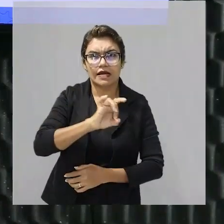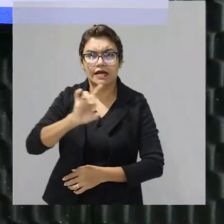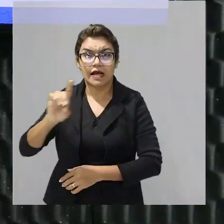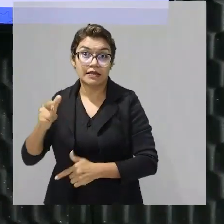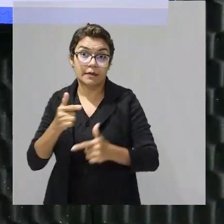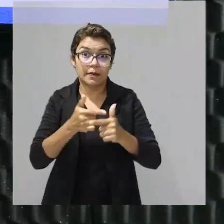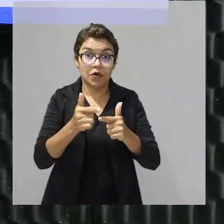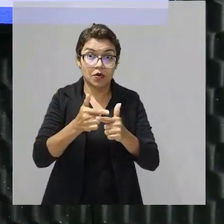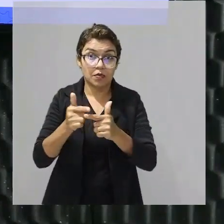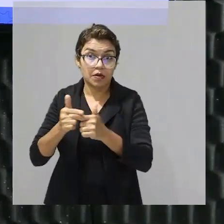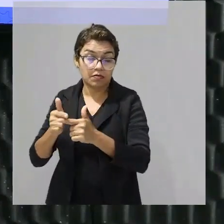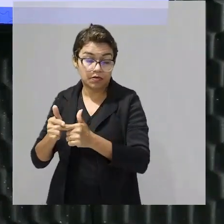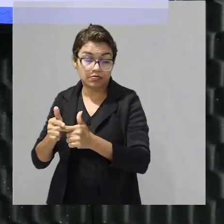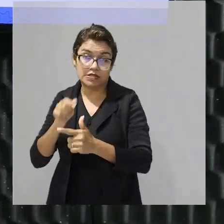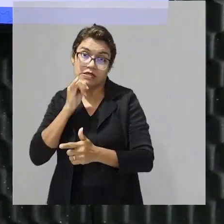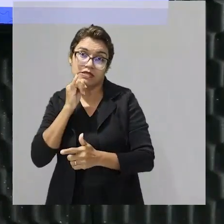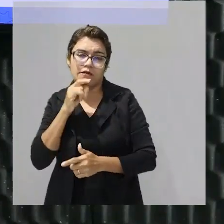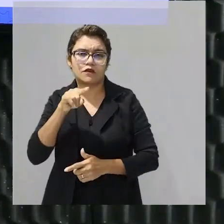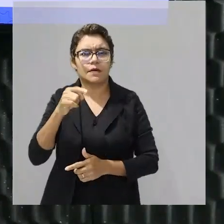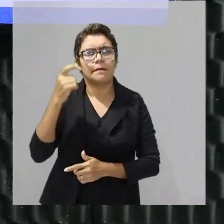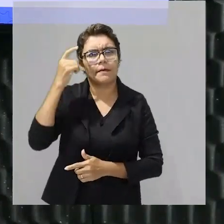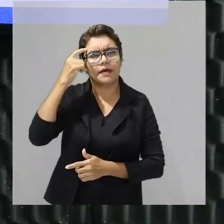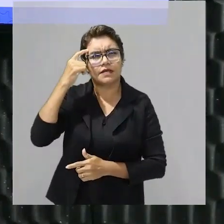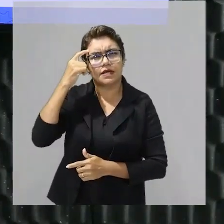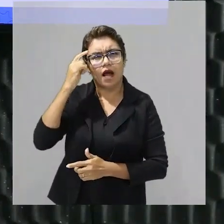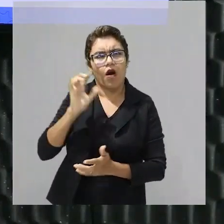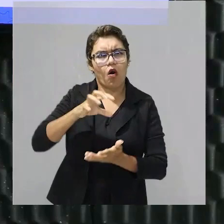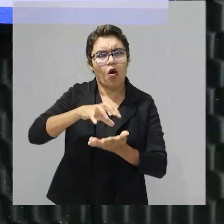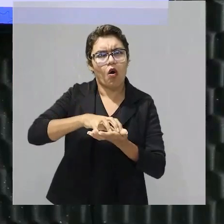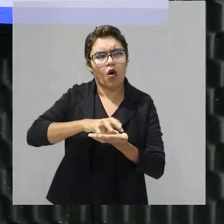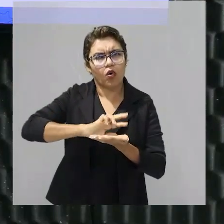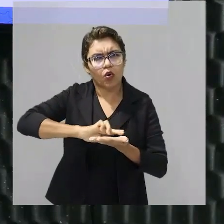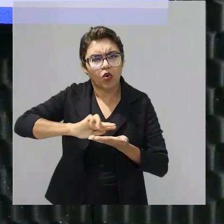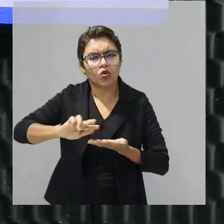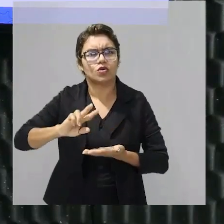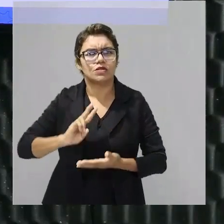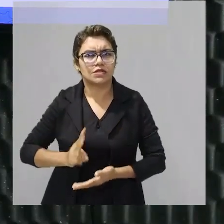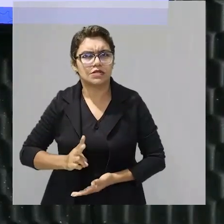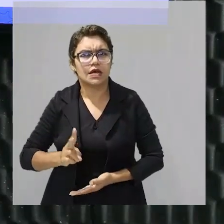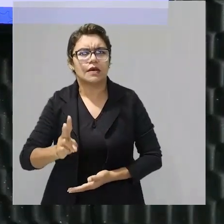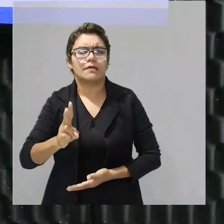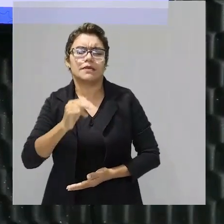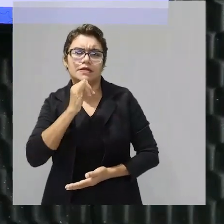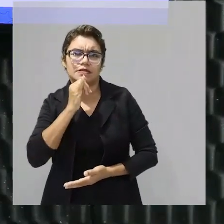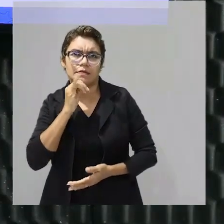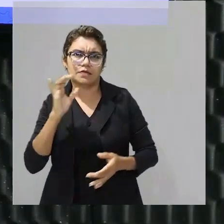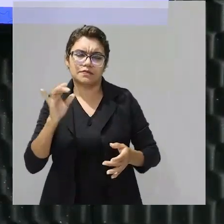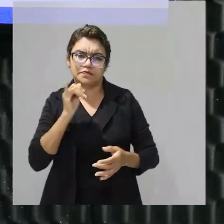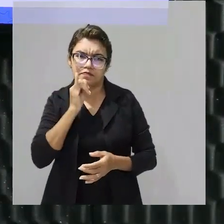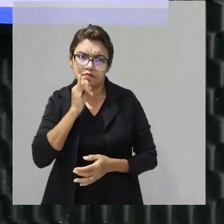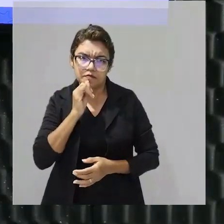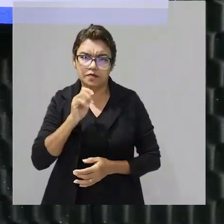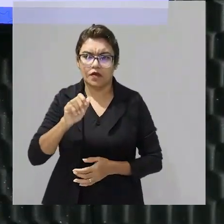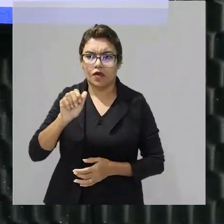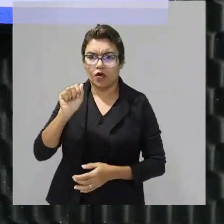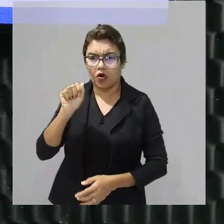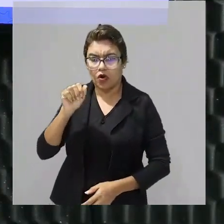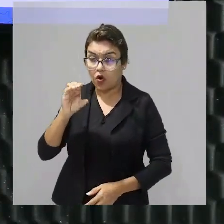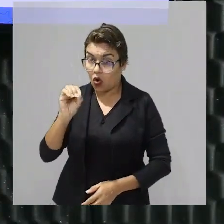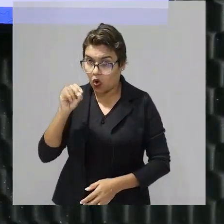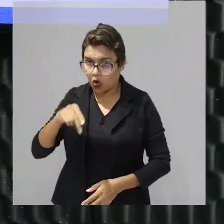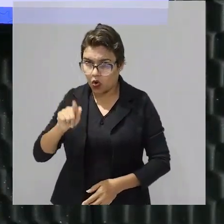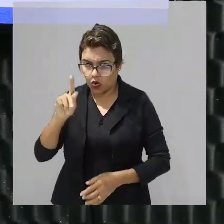é de responsabilidade do Ministério Público. Você vai dizer que quem deve resolver aquela situação é a escola, sendo que